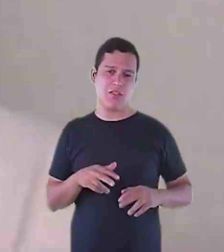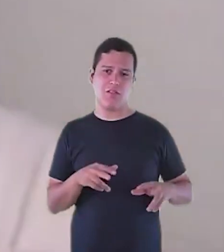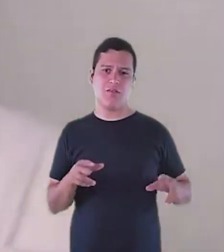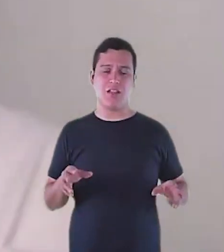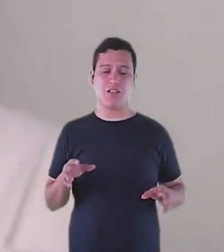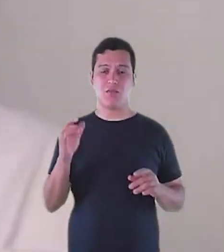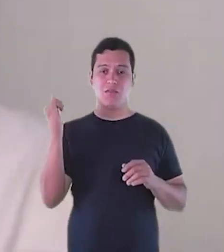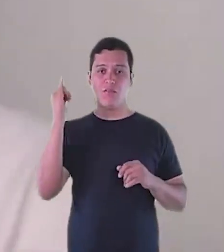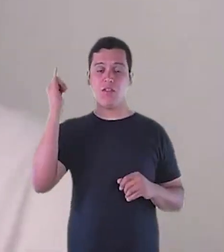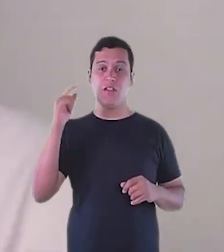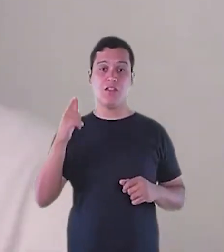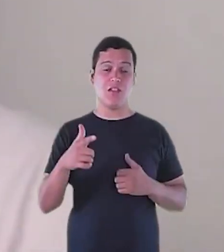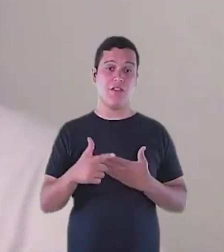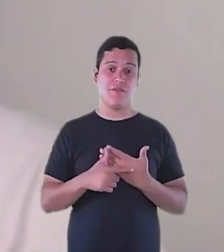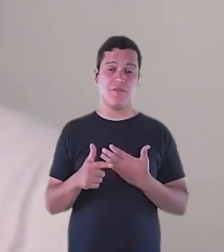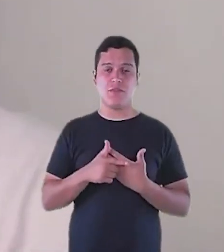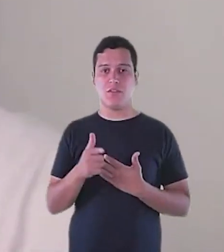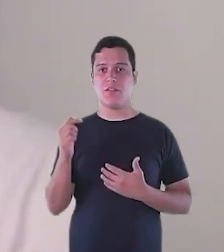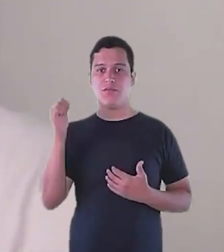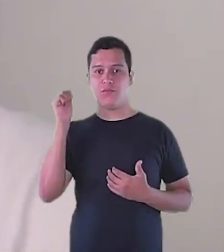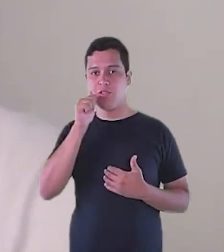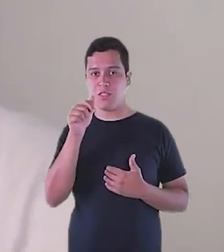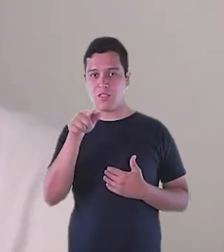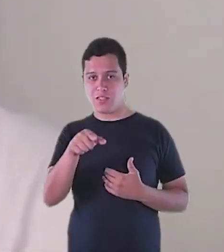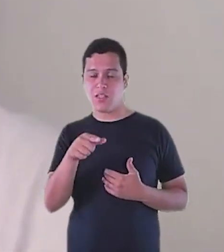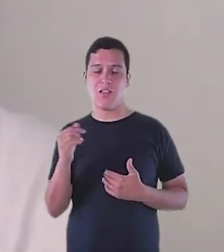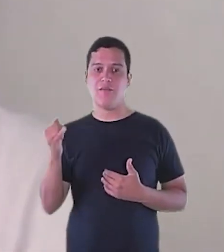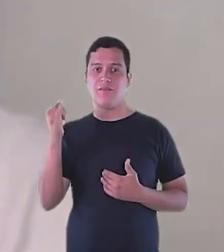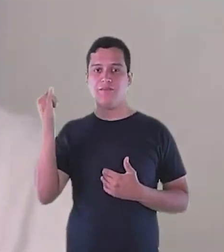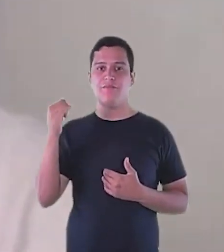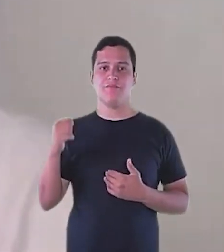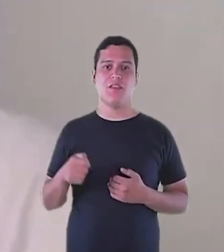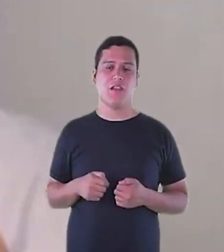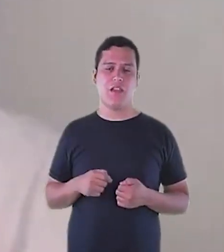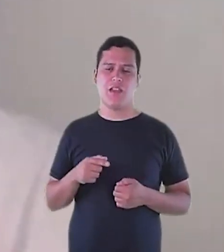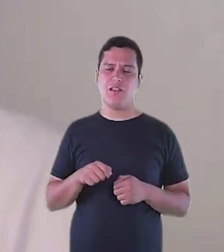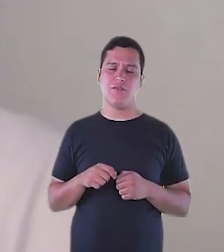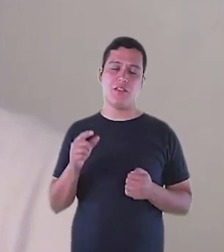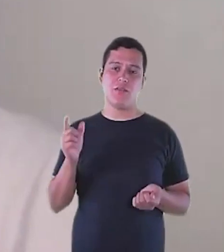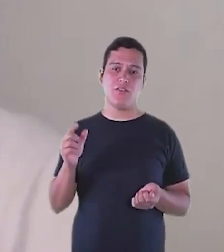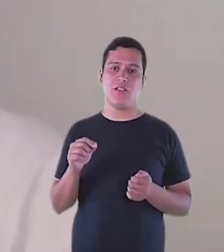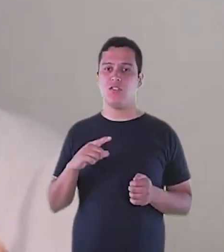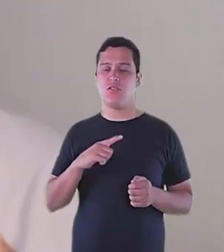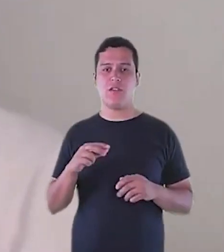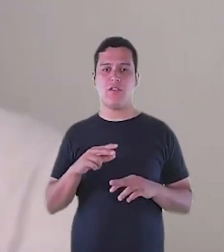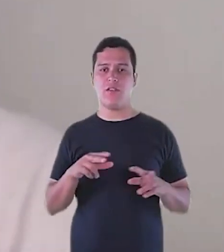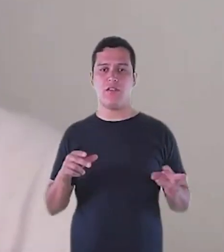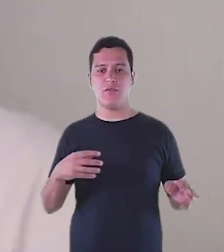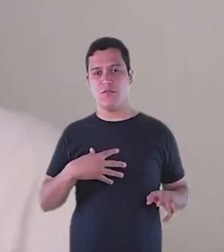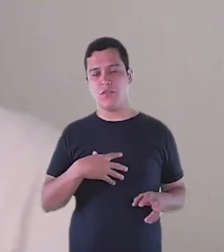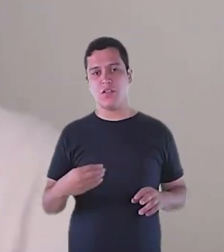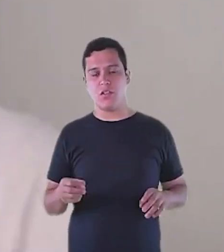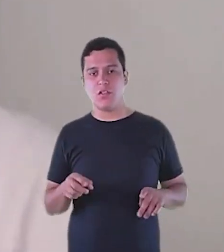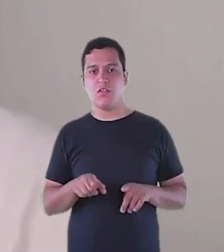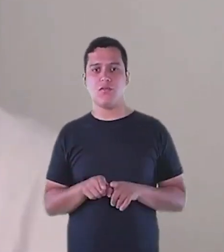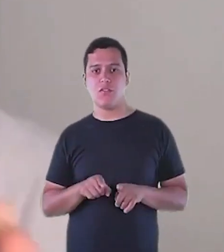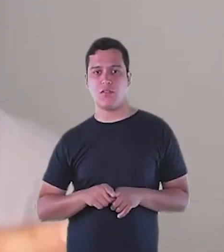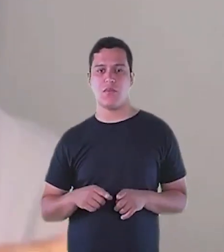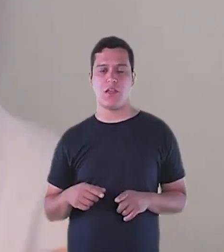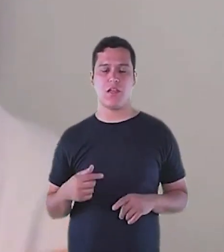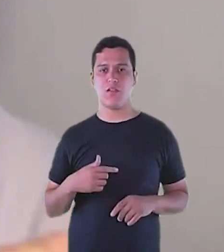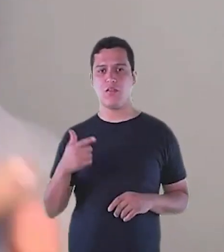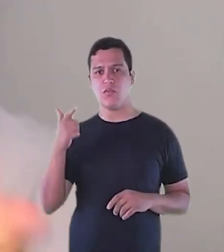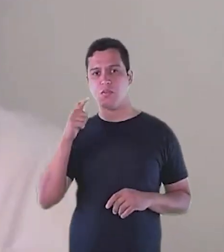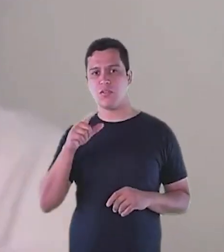o papel das mulheres foi especialmente. Então elas constituíram família, tiveram filhos, conseguiram